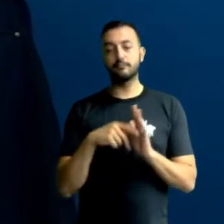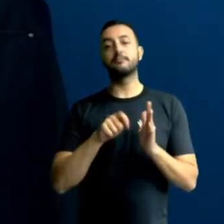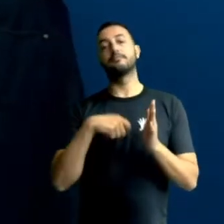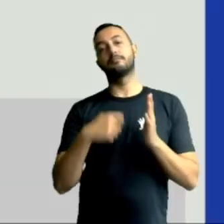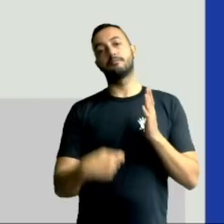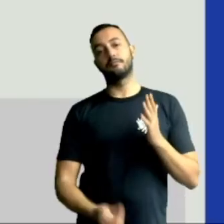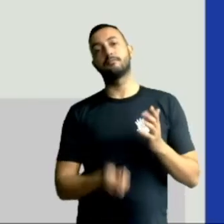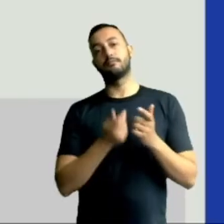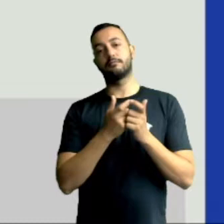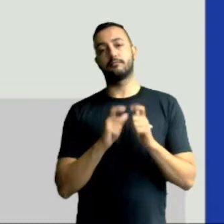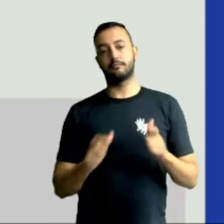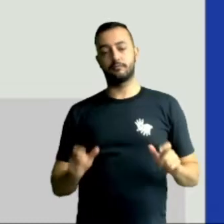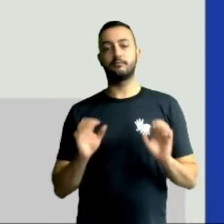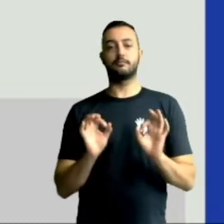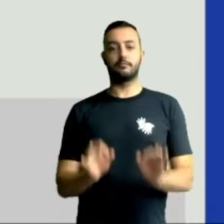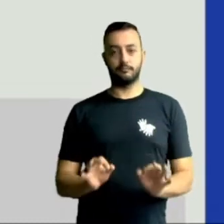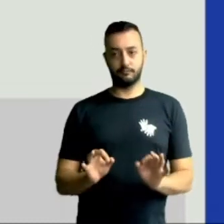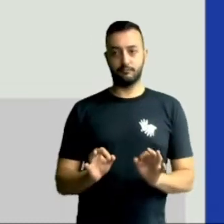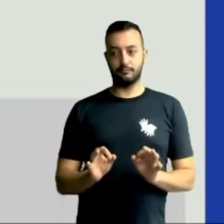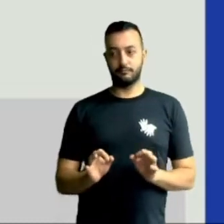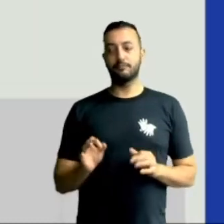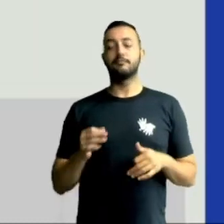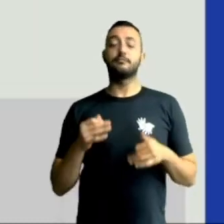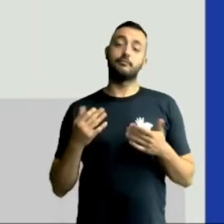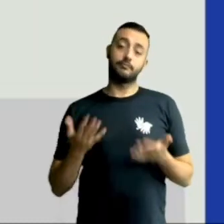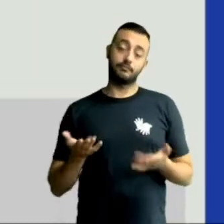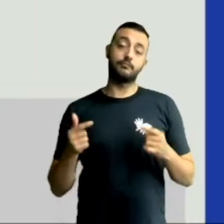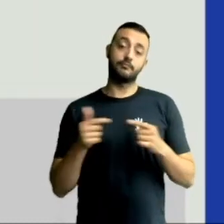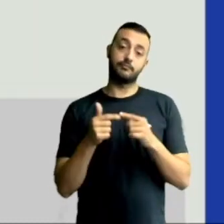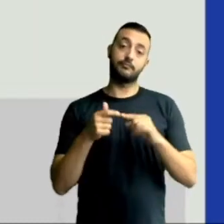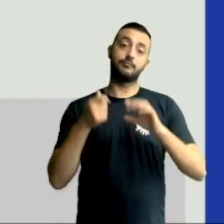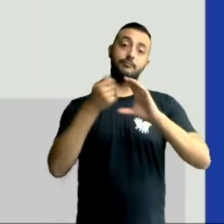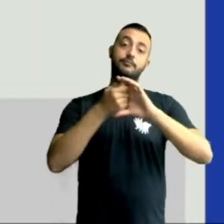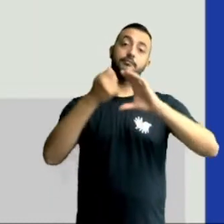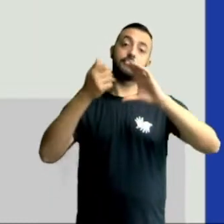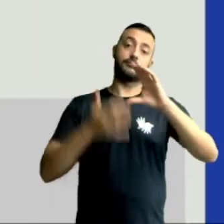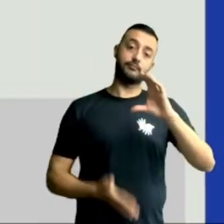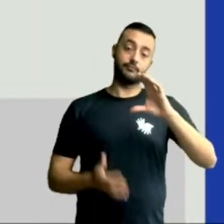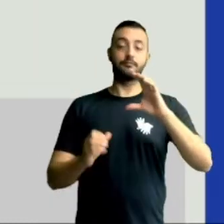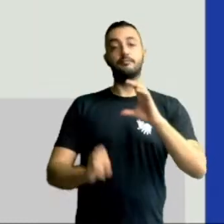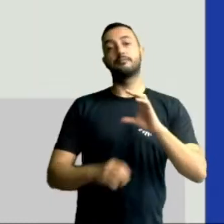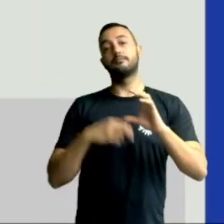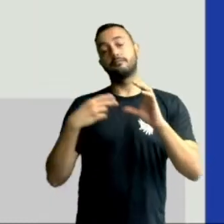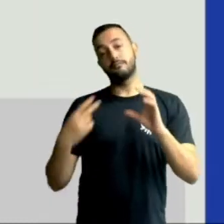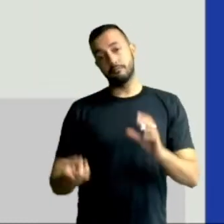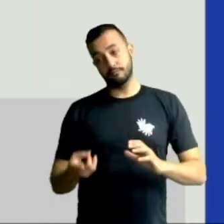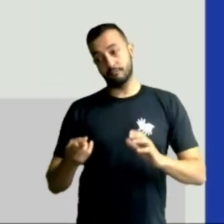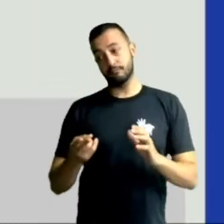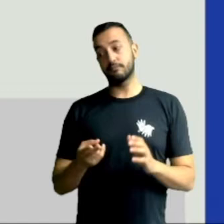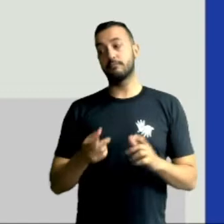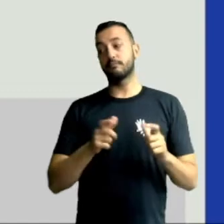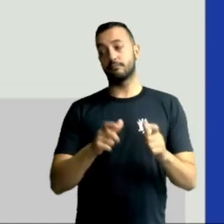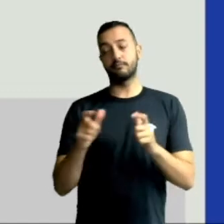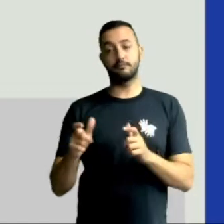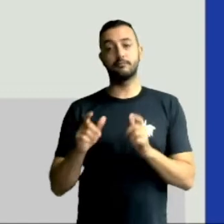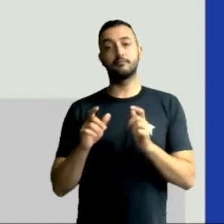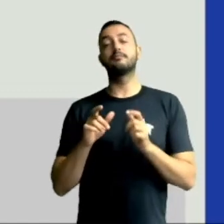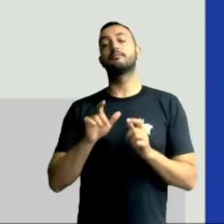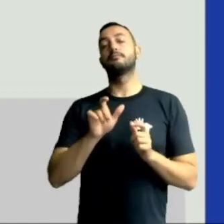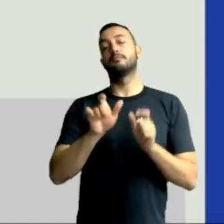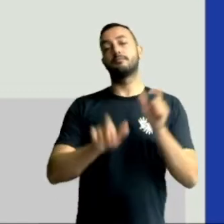classes gramaticais, certo? E ele serve para atribuir uma característica ou estado aos